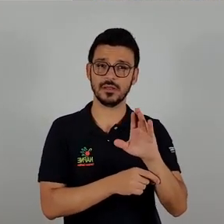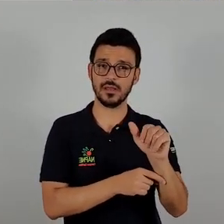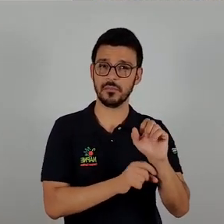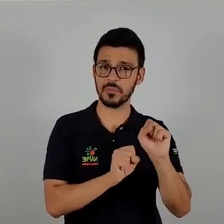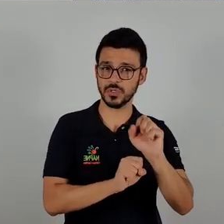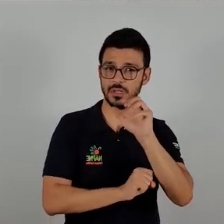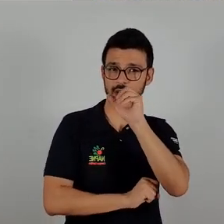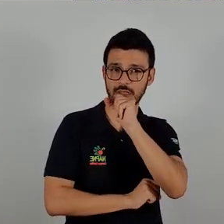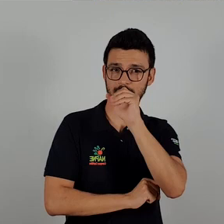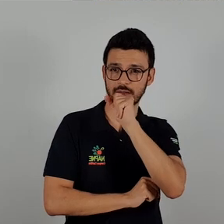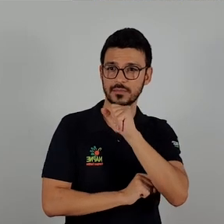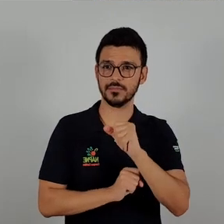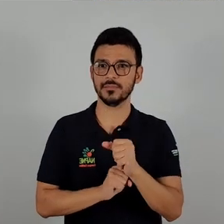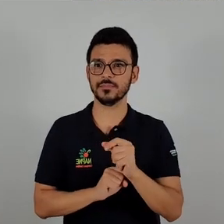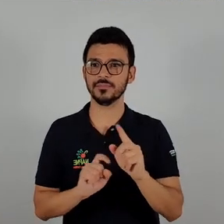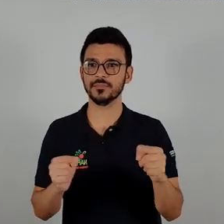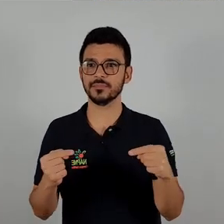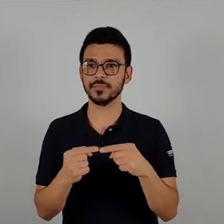raiz dessa ligusticum.